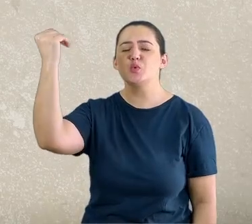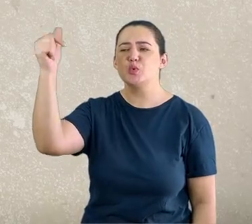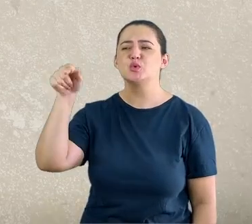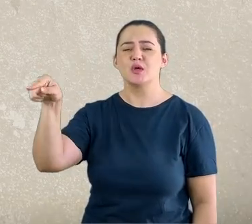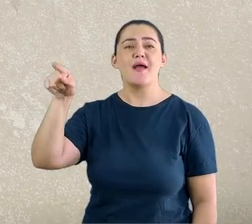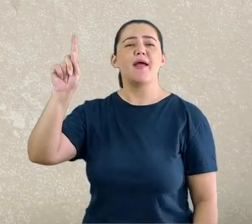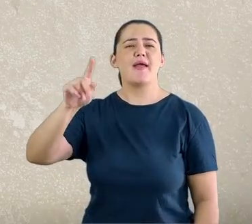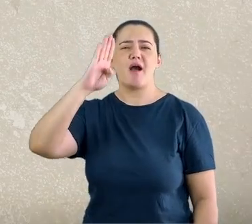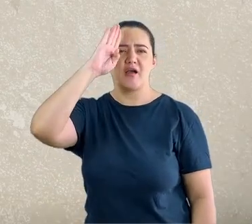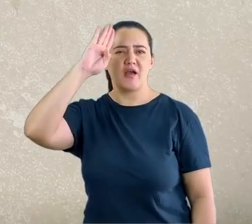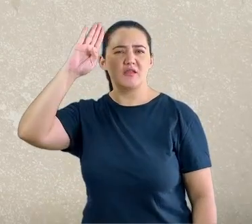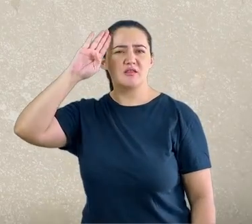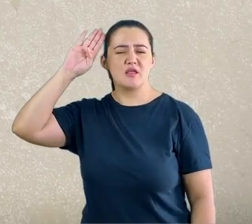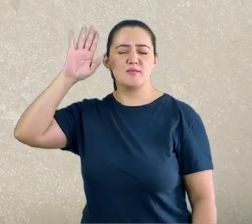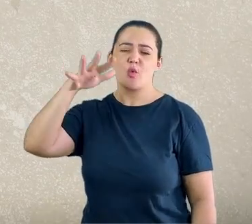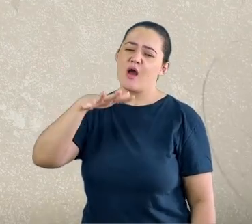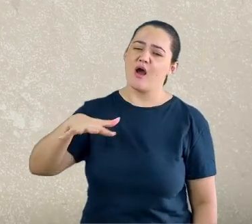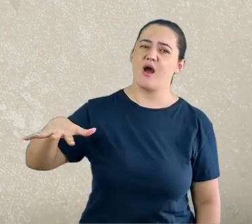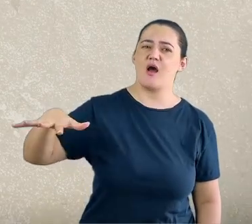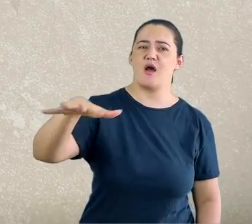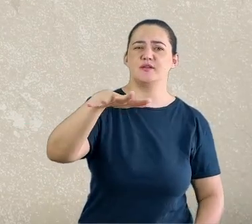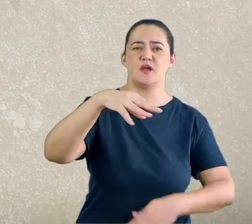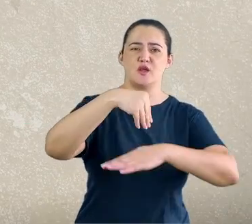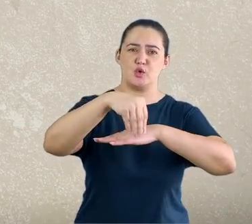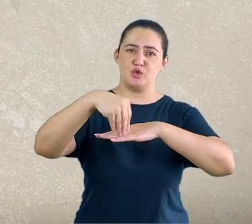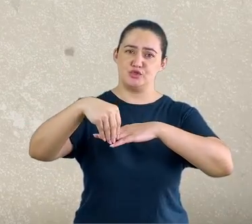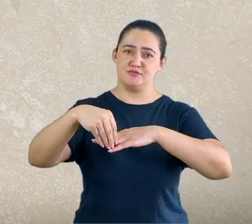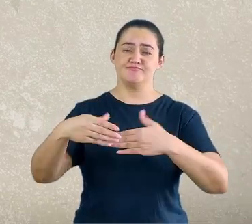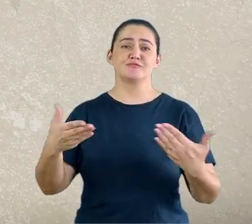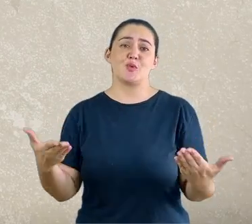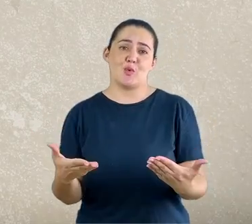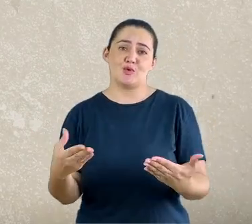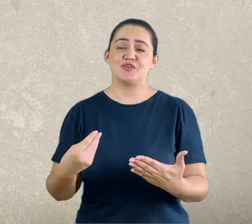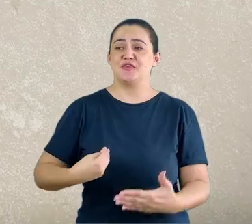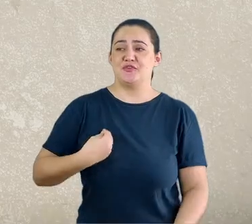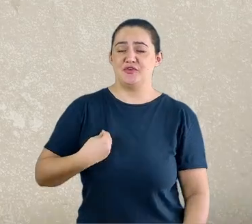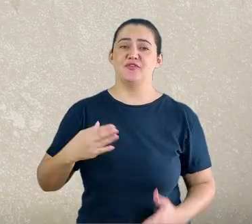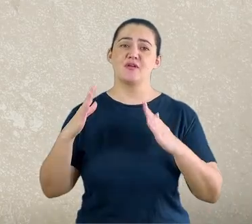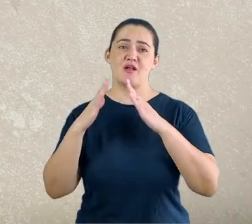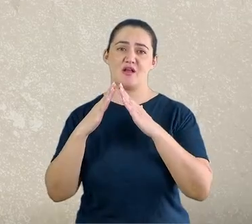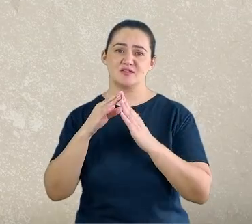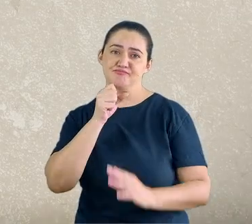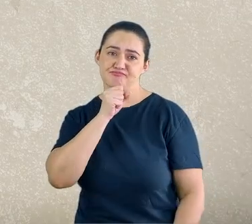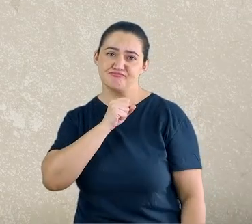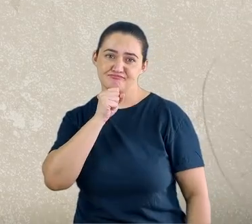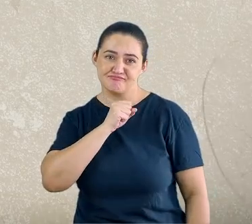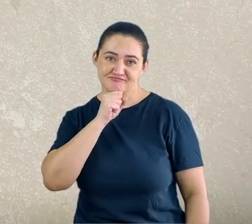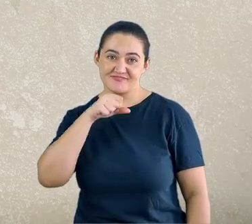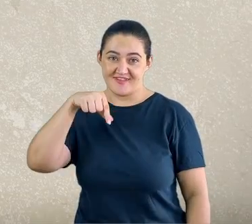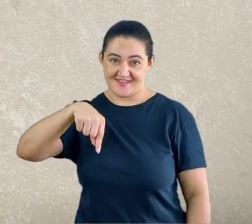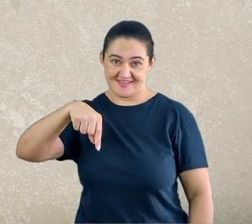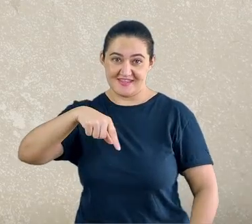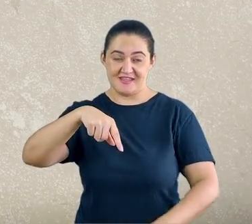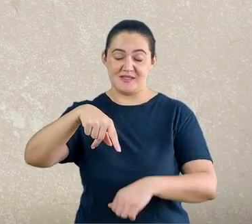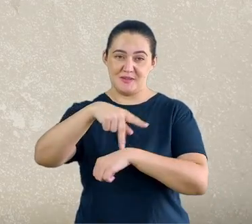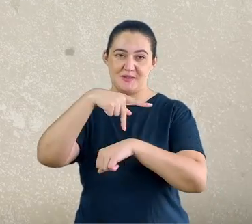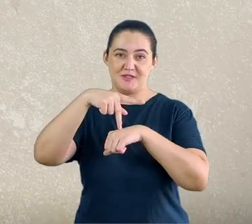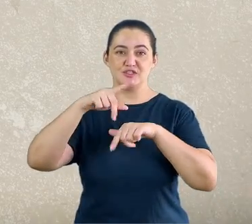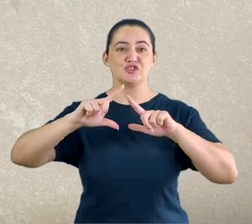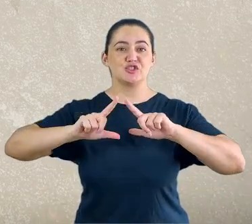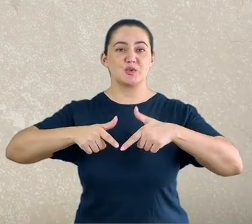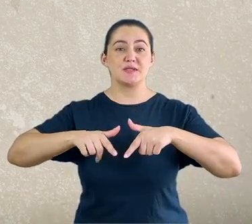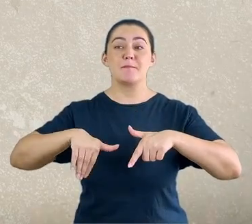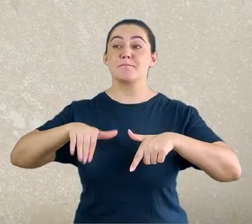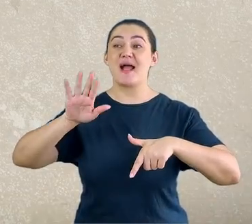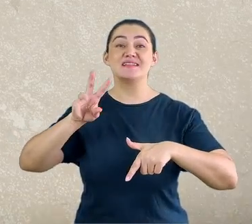área de arqueologia ainda presentes aqui em Israel. Hoje ele vive numa casa de repouso aqui em Jerusalém, mas dedicou mais